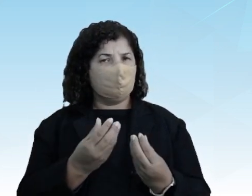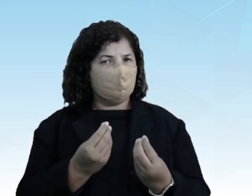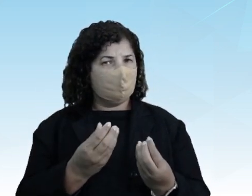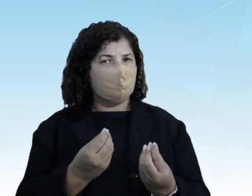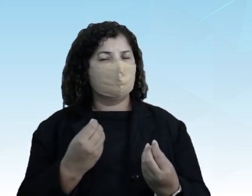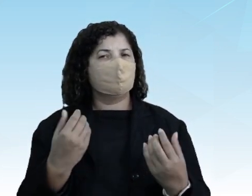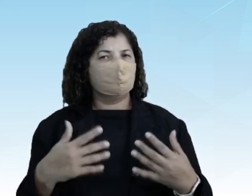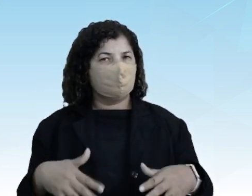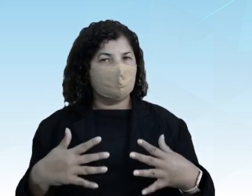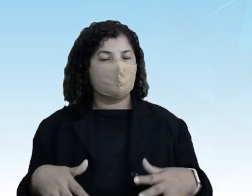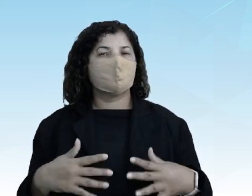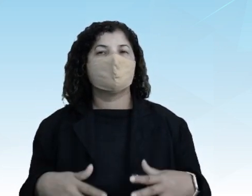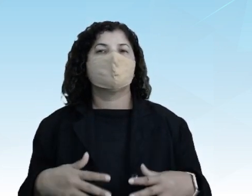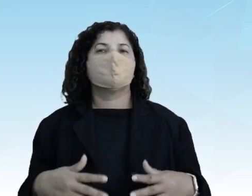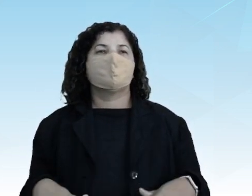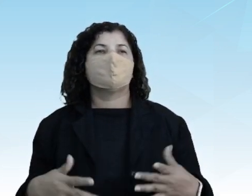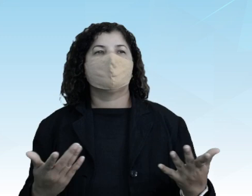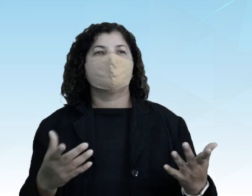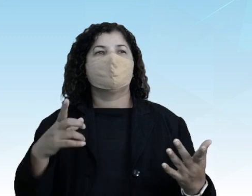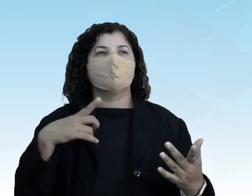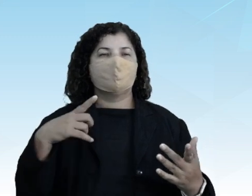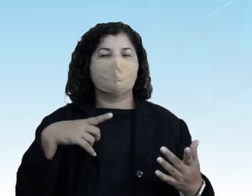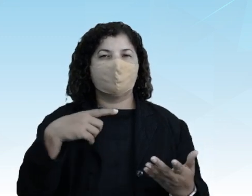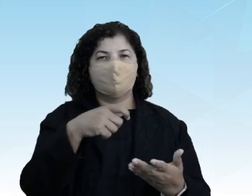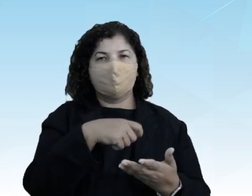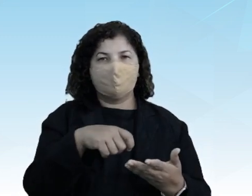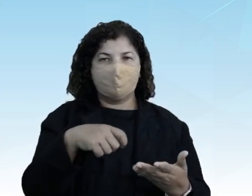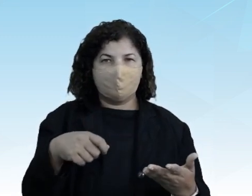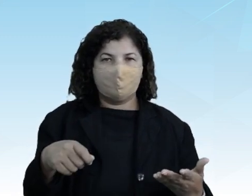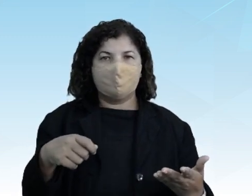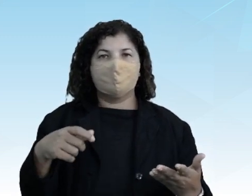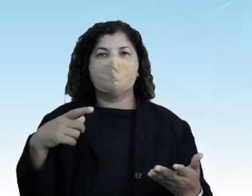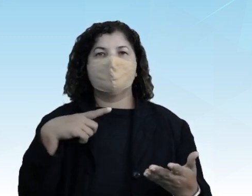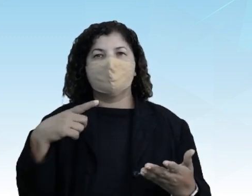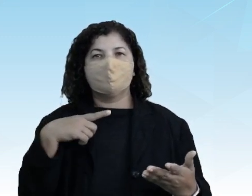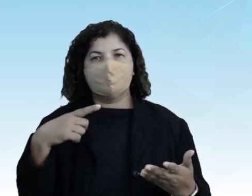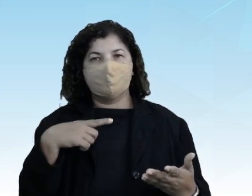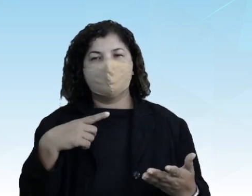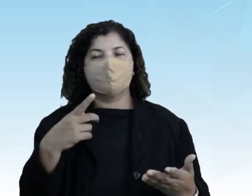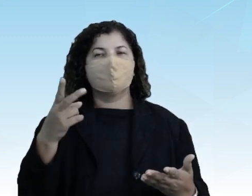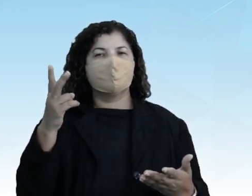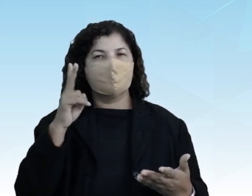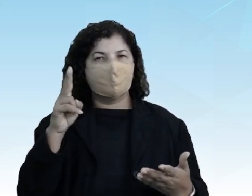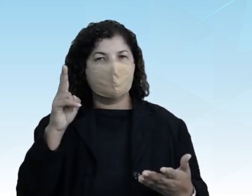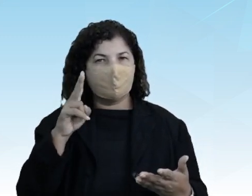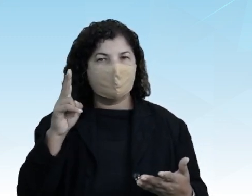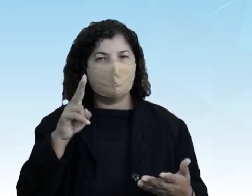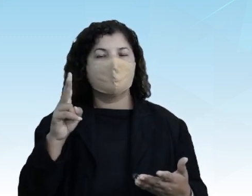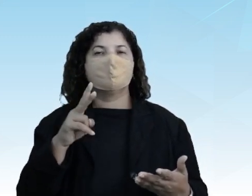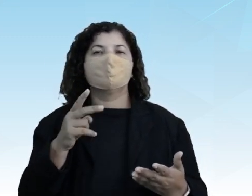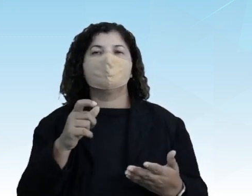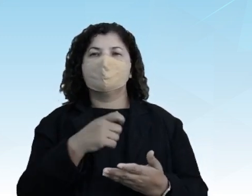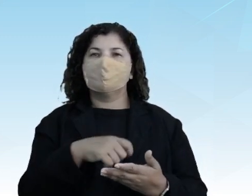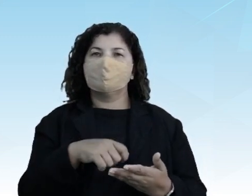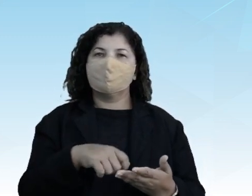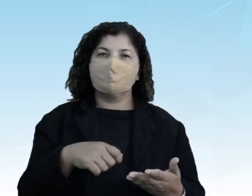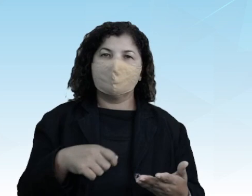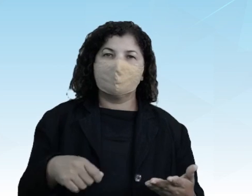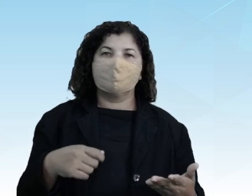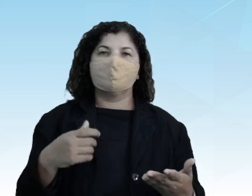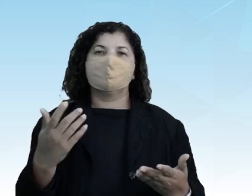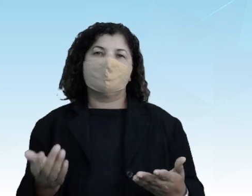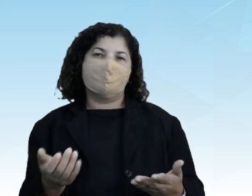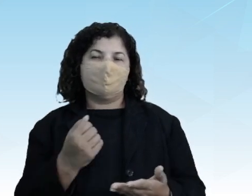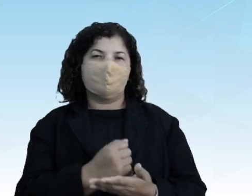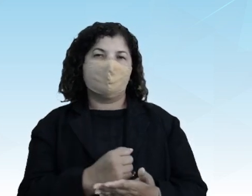sabemos que as fontes escritas são aquelas que possuem, na realidade, relatos escritos, né? Por meio, na realidade,